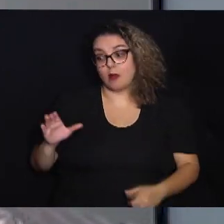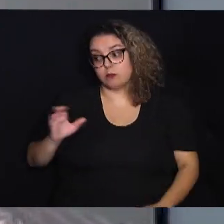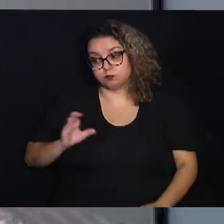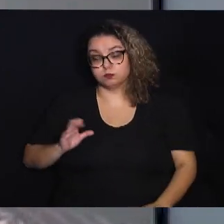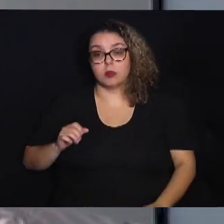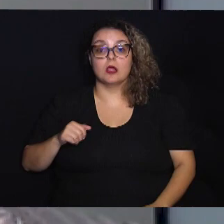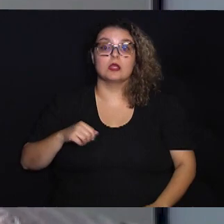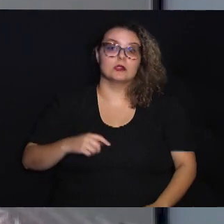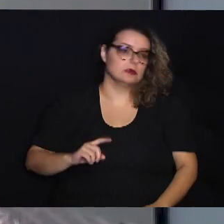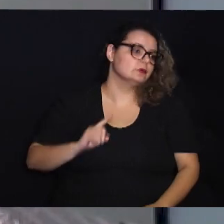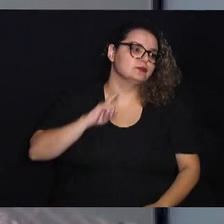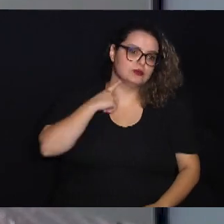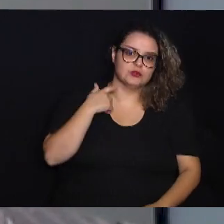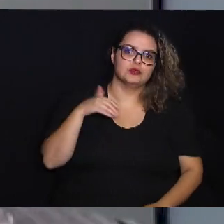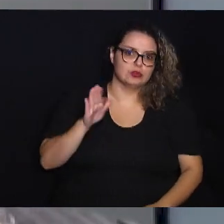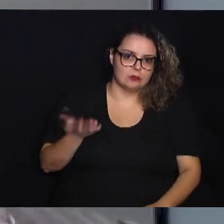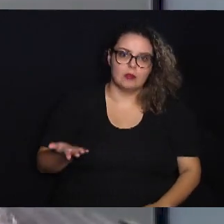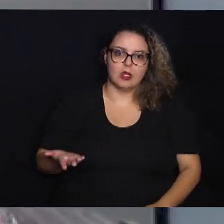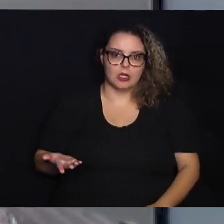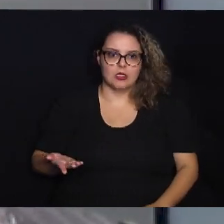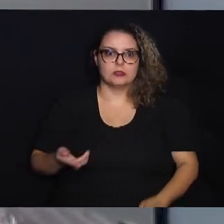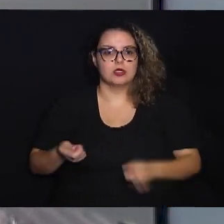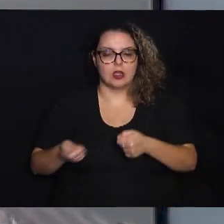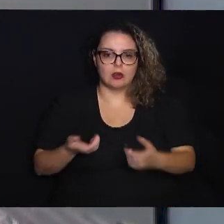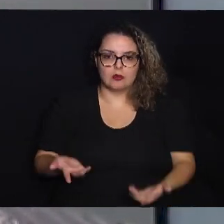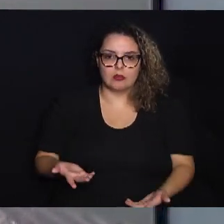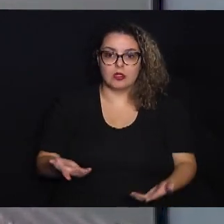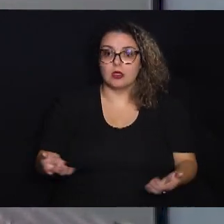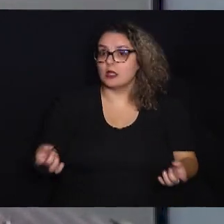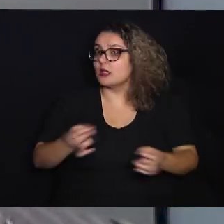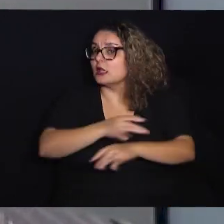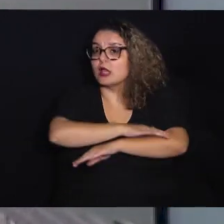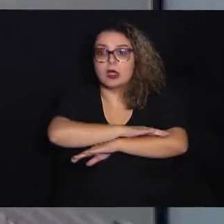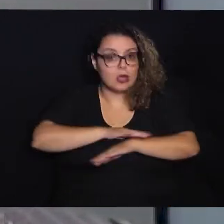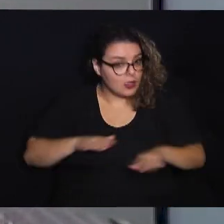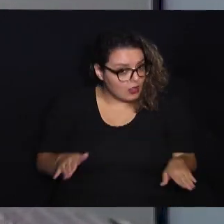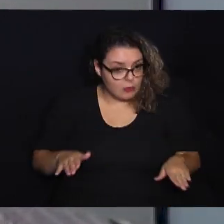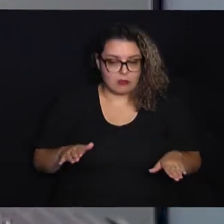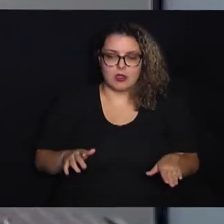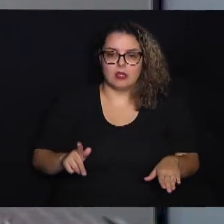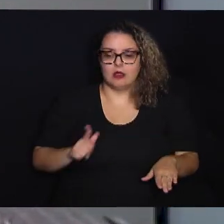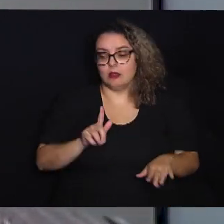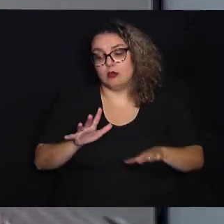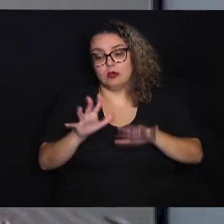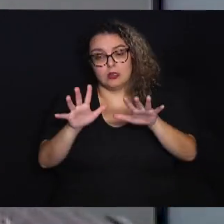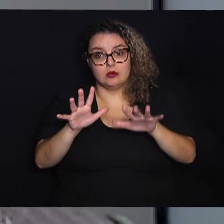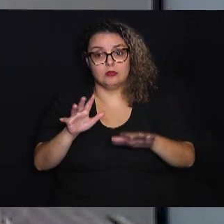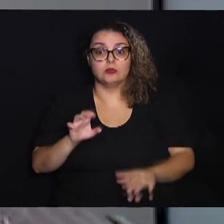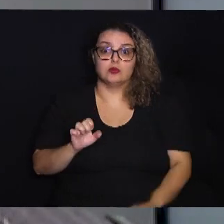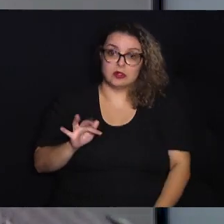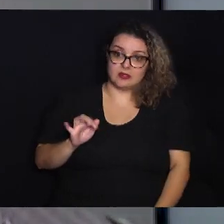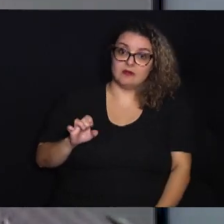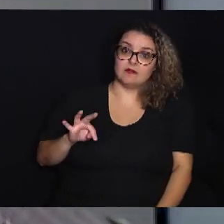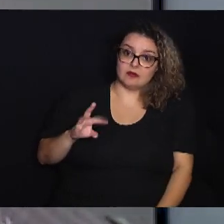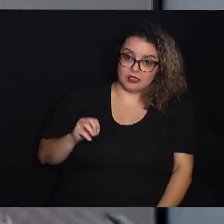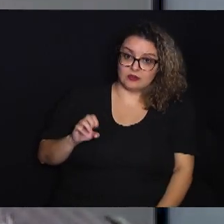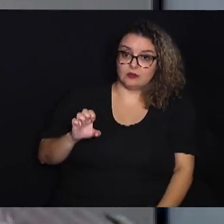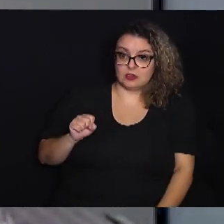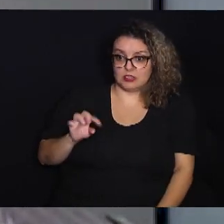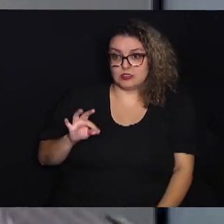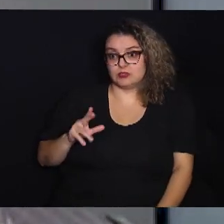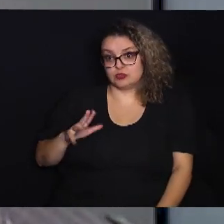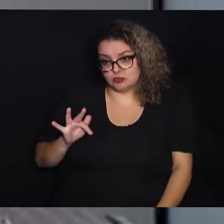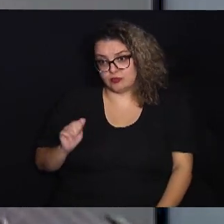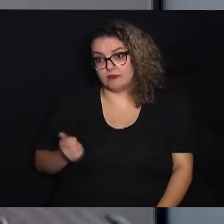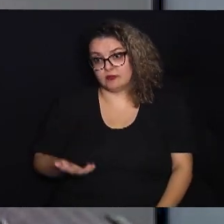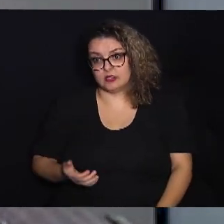mais ricos, mais emissores, né, e a grande questão é cessar a emissão de gases do efeito